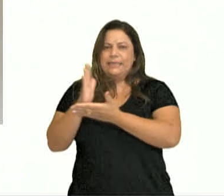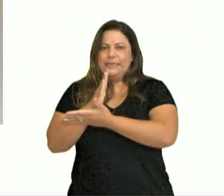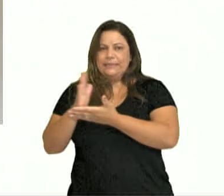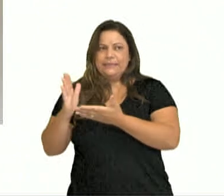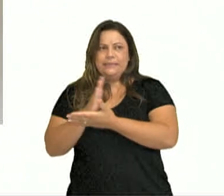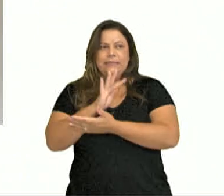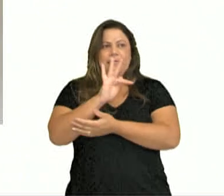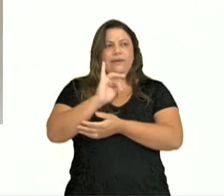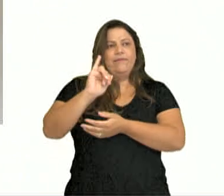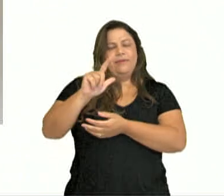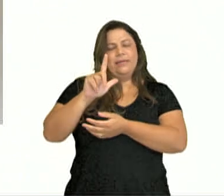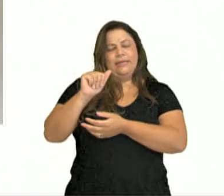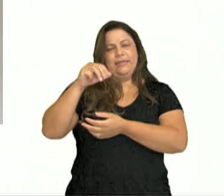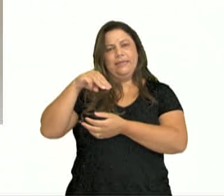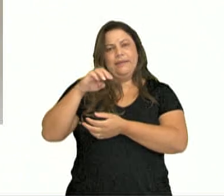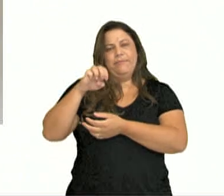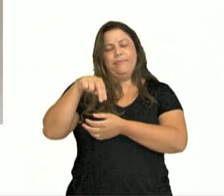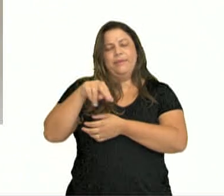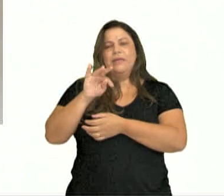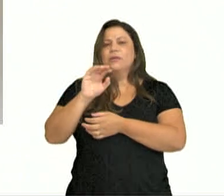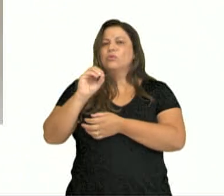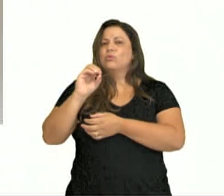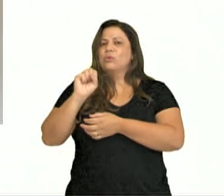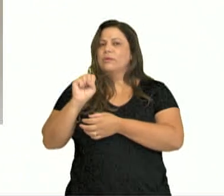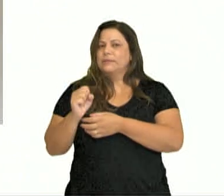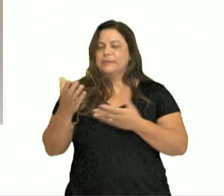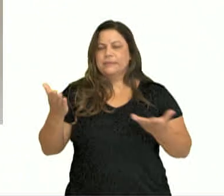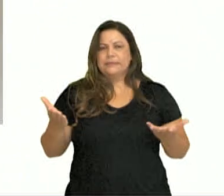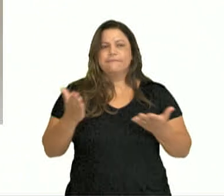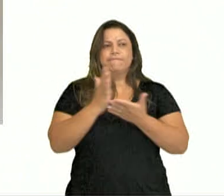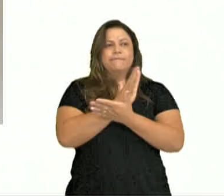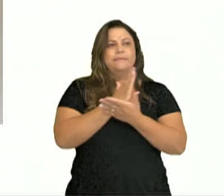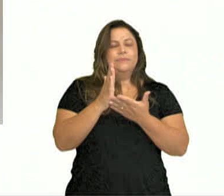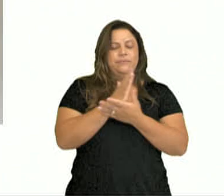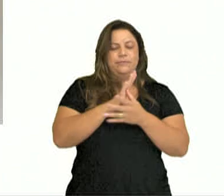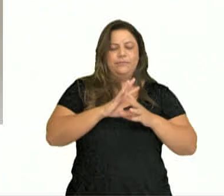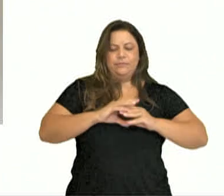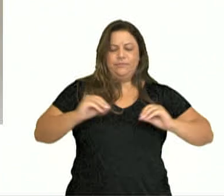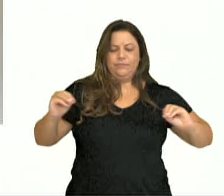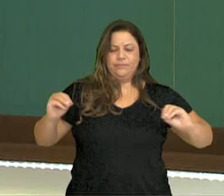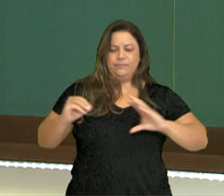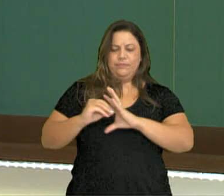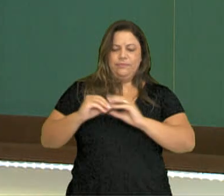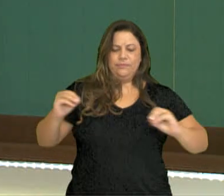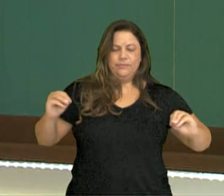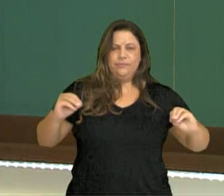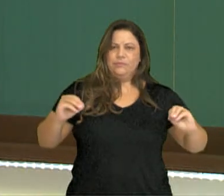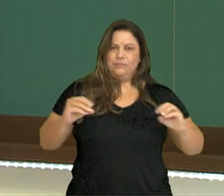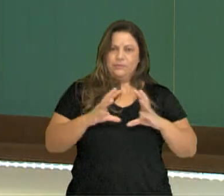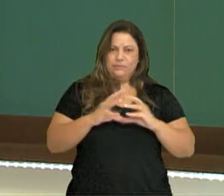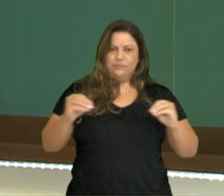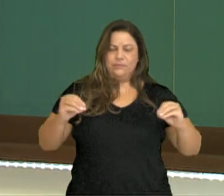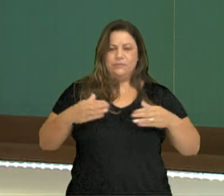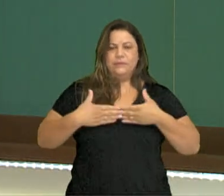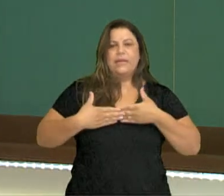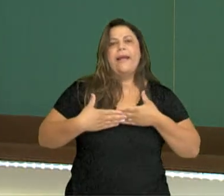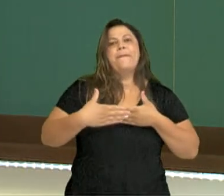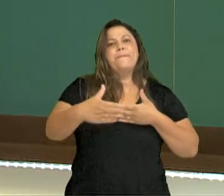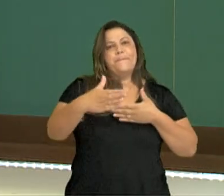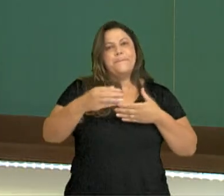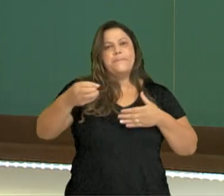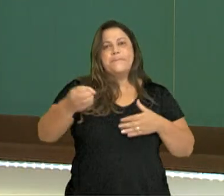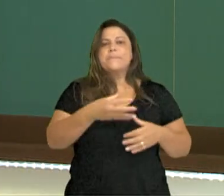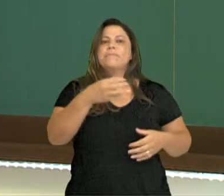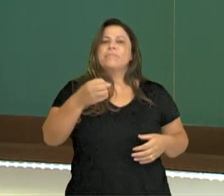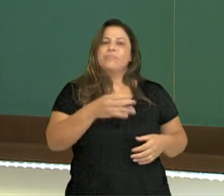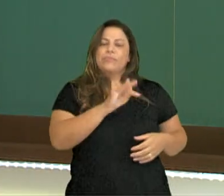algas filamentosas. Então, esse pedacinho aqui acaba se desprendendo da alga e a partir dele então é formado um novo filamento,